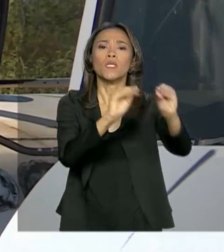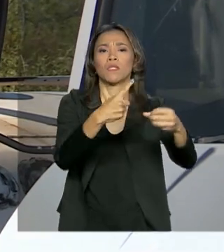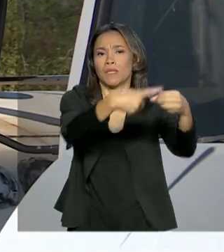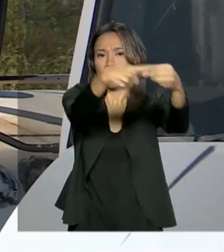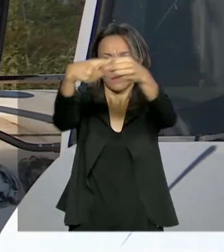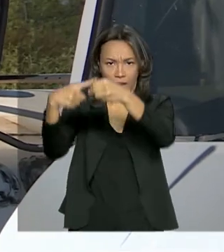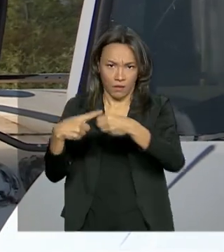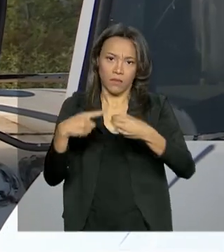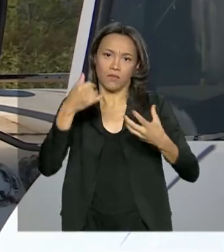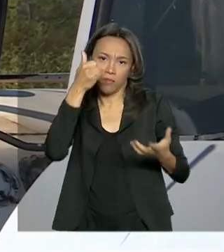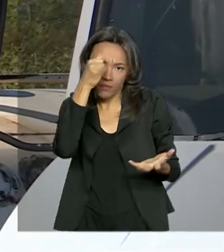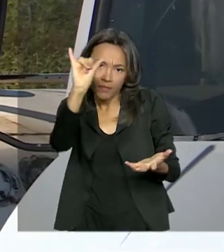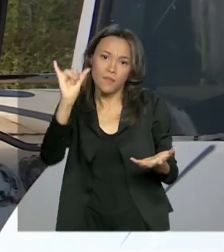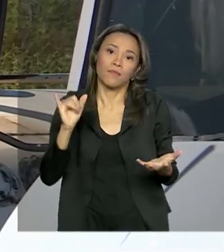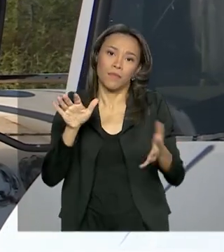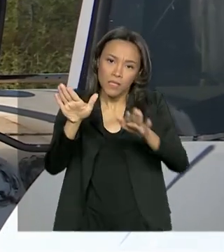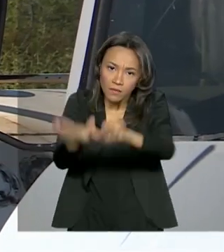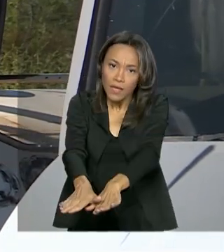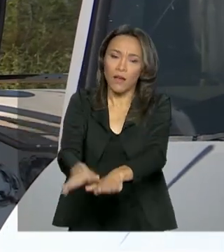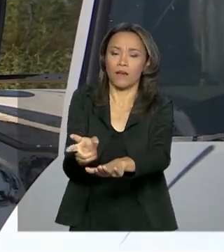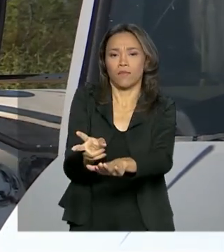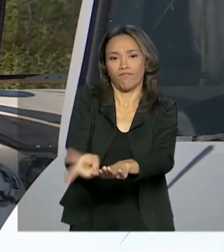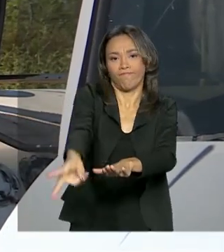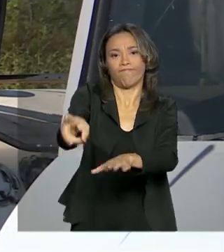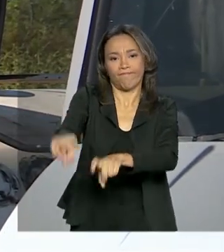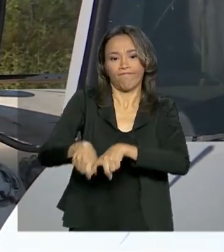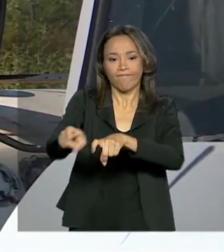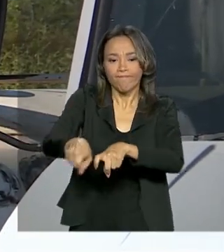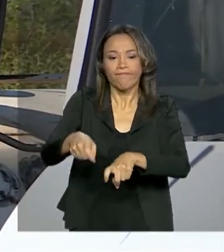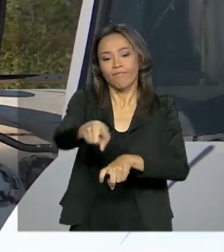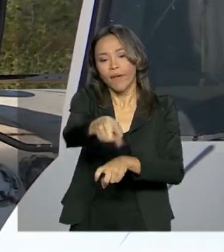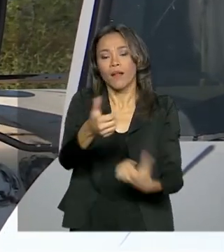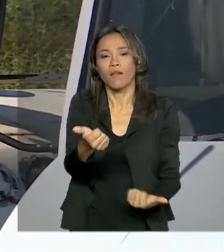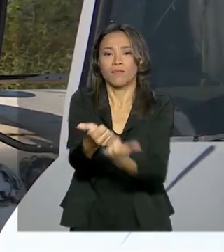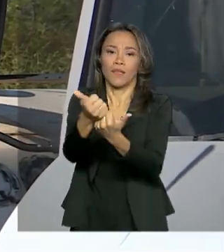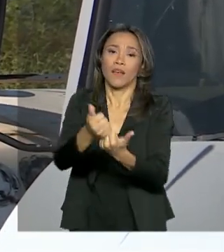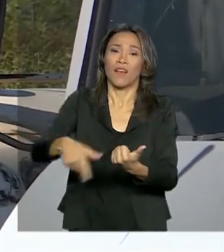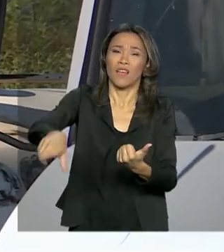agricultura e da pecuária de subsistência em áreas atingidas pela seca.